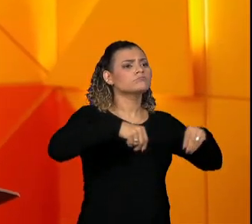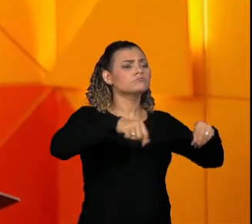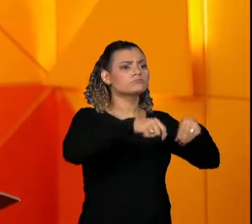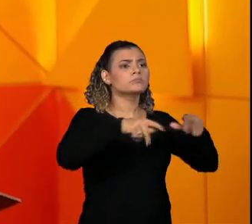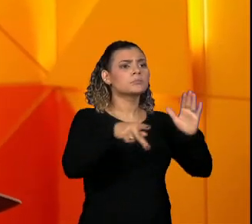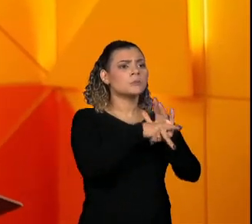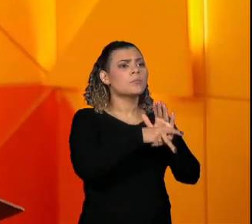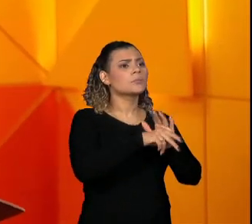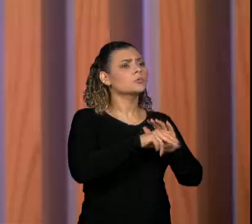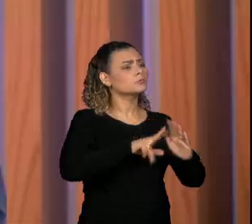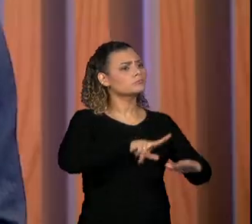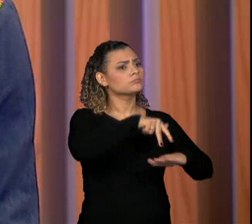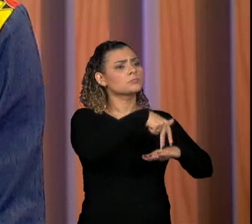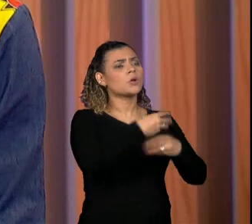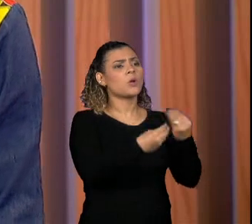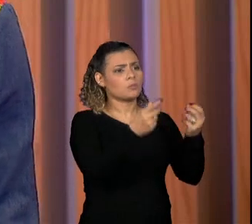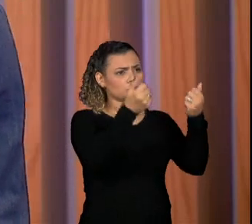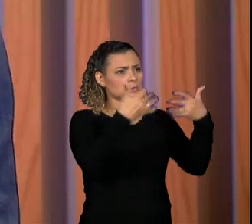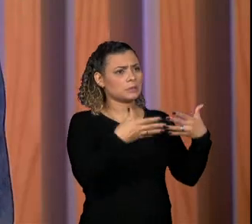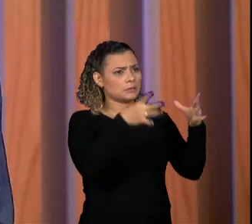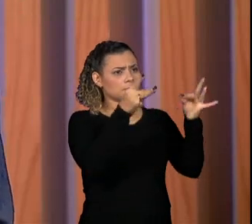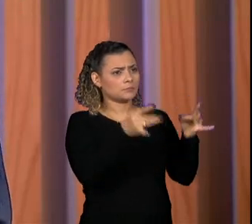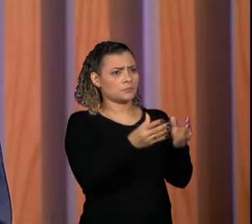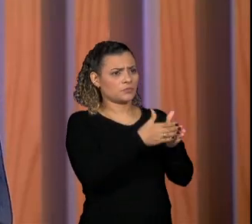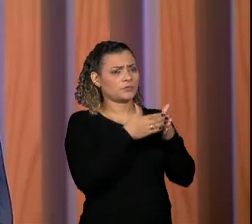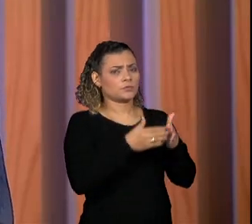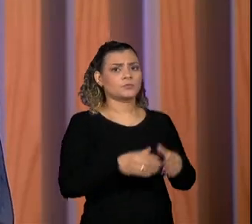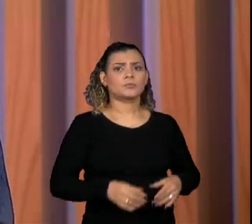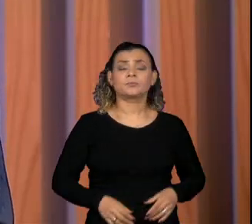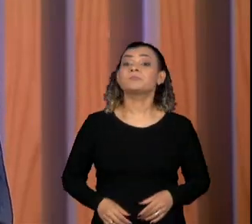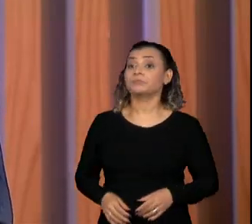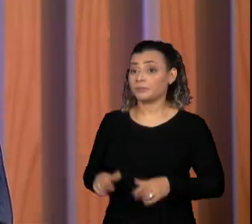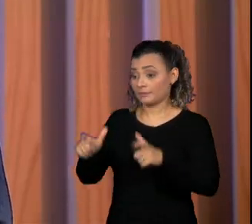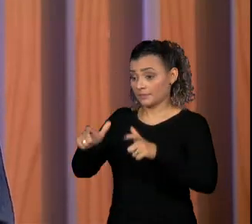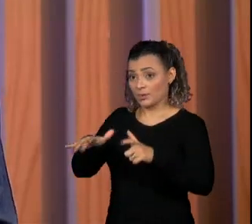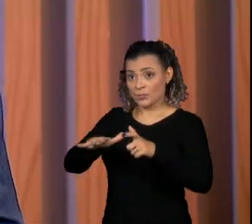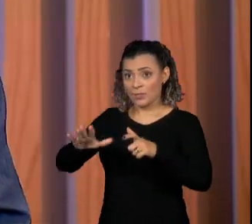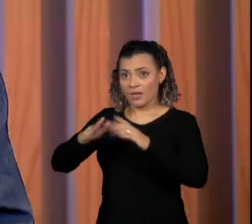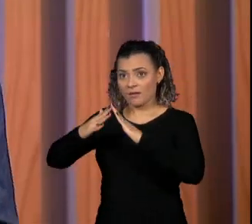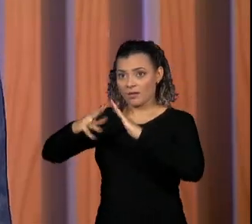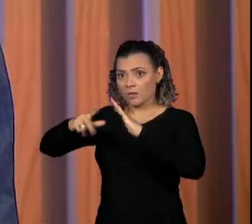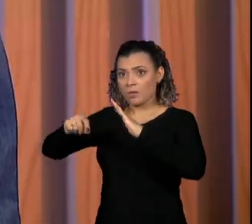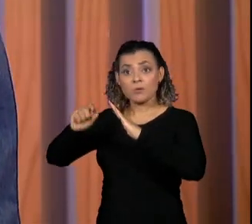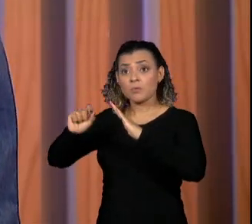vida dessas comunidades? Sim, Cris, é fundamental a gente compreender que esses territórios são territórios que